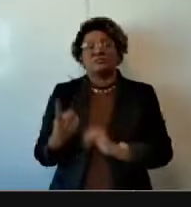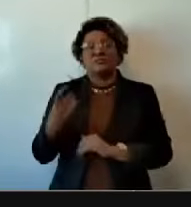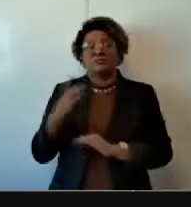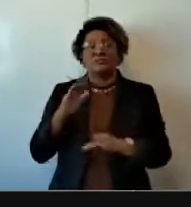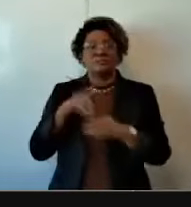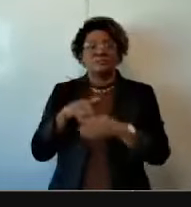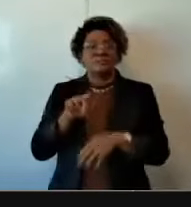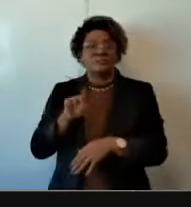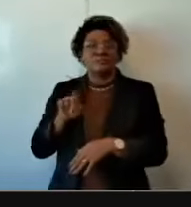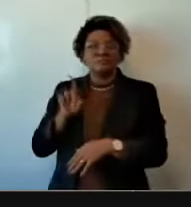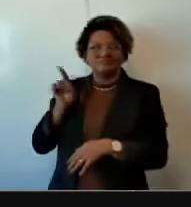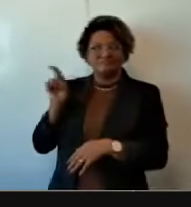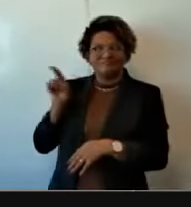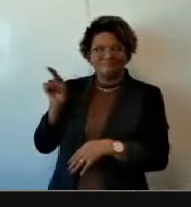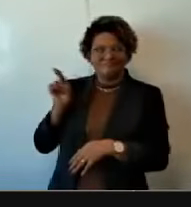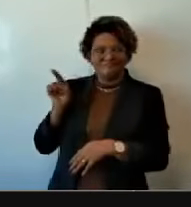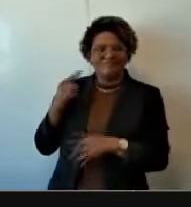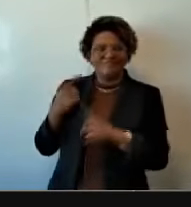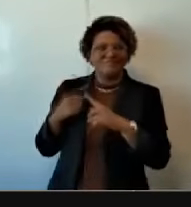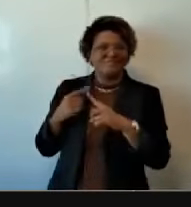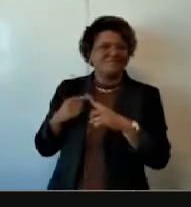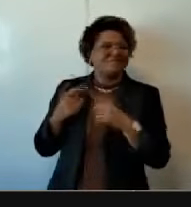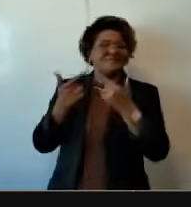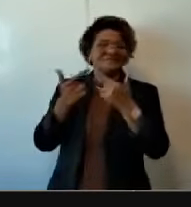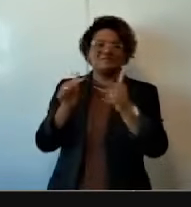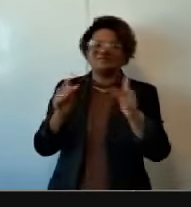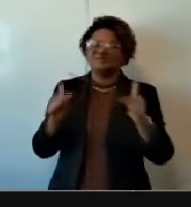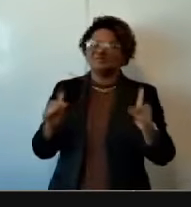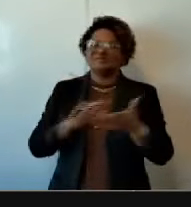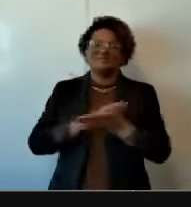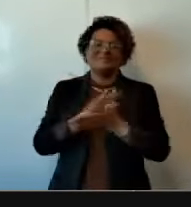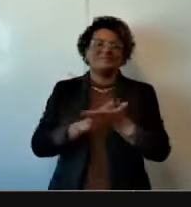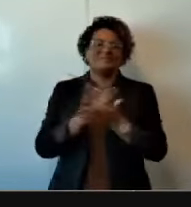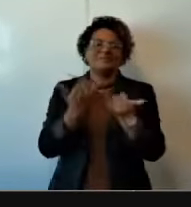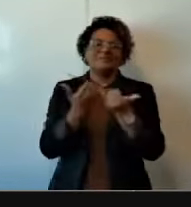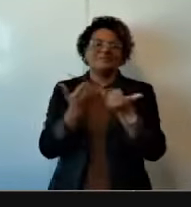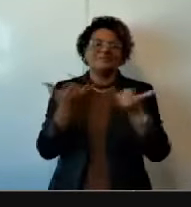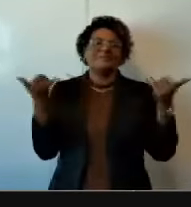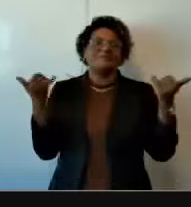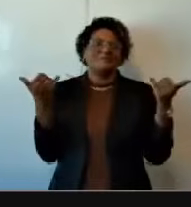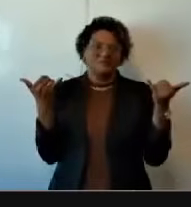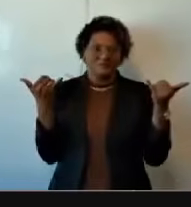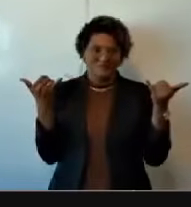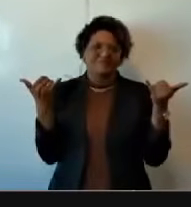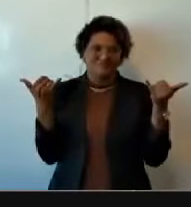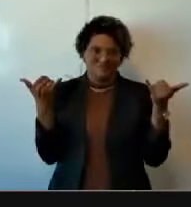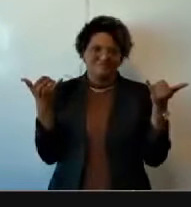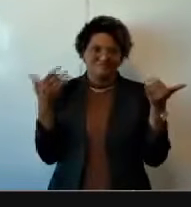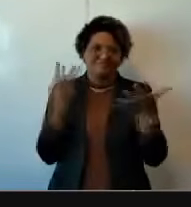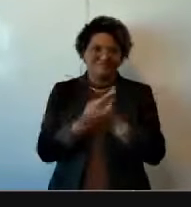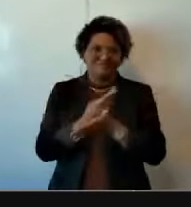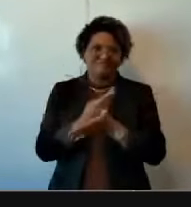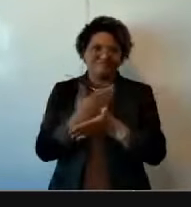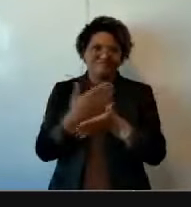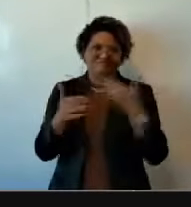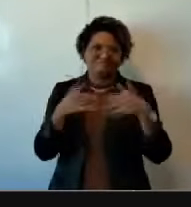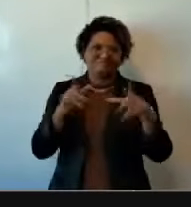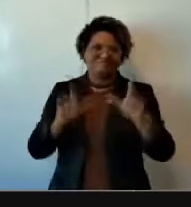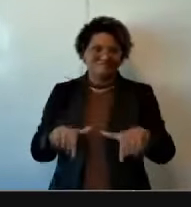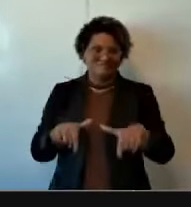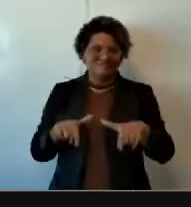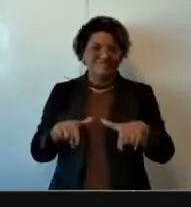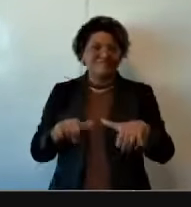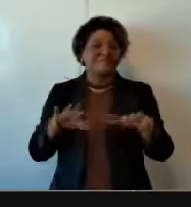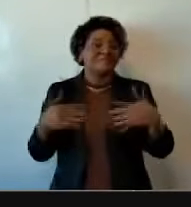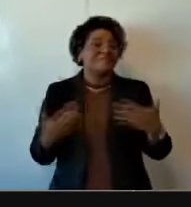têm nenhum fio a cada partido. Ou seja, ninguém votou não. Todo mundo tem exemplos em todos os cantos de Belo Horizonte.